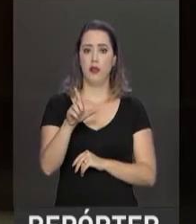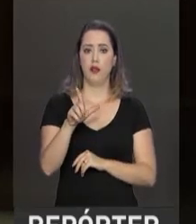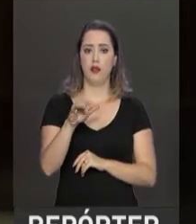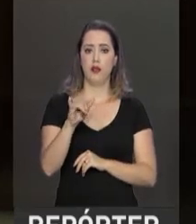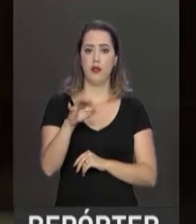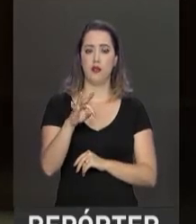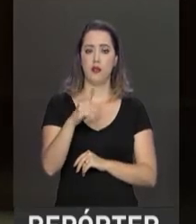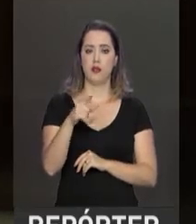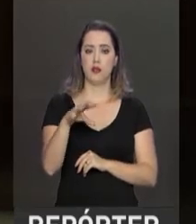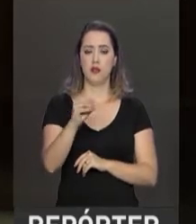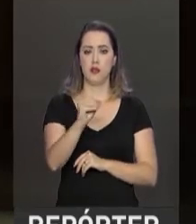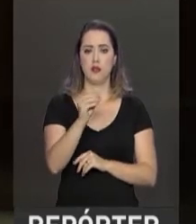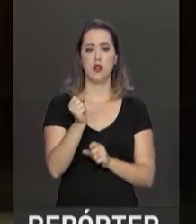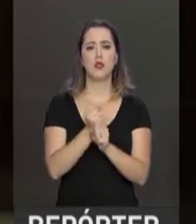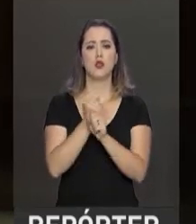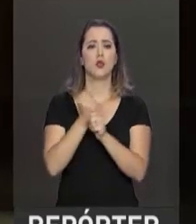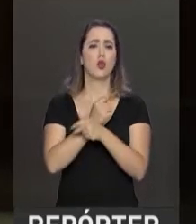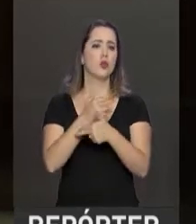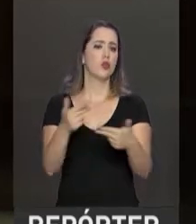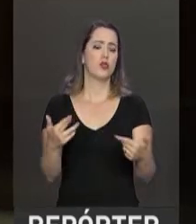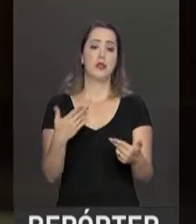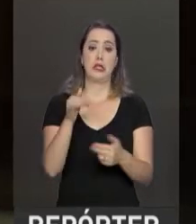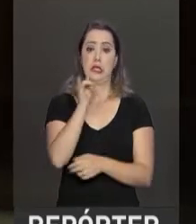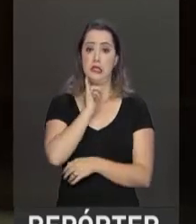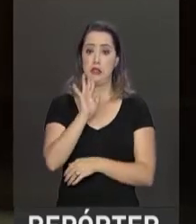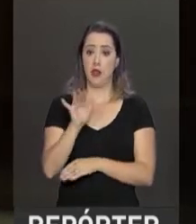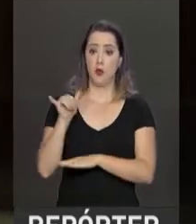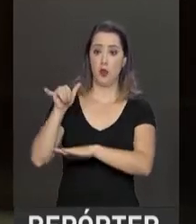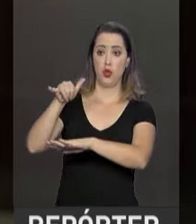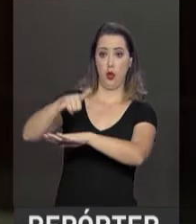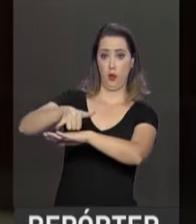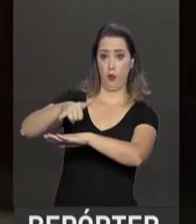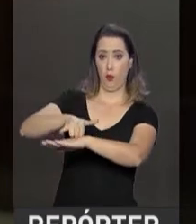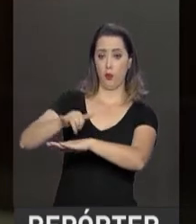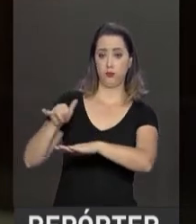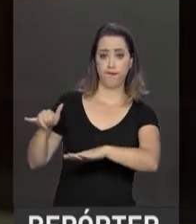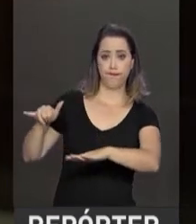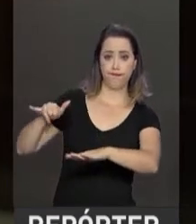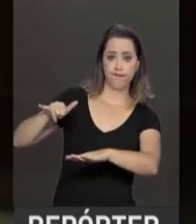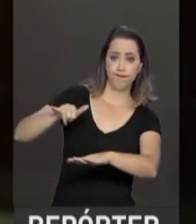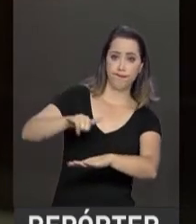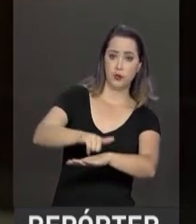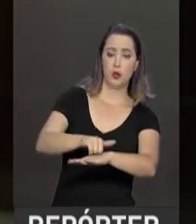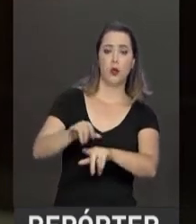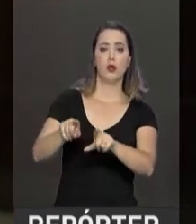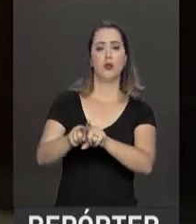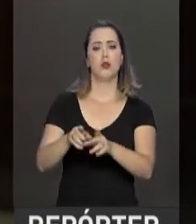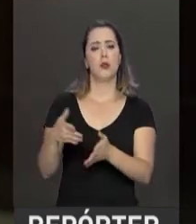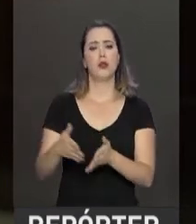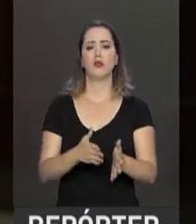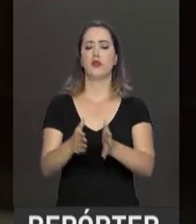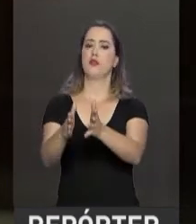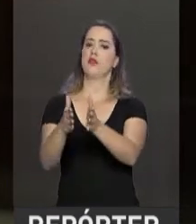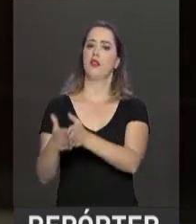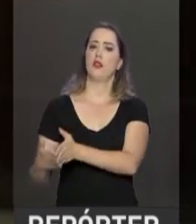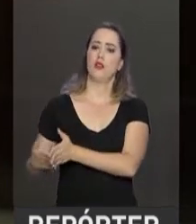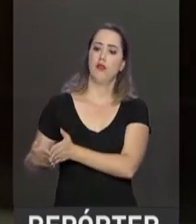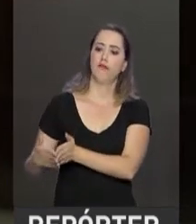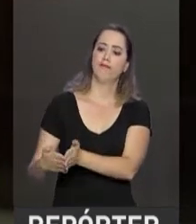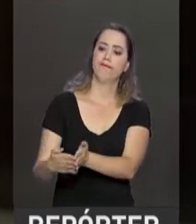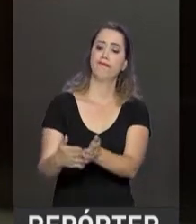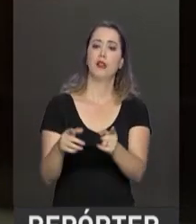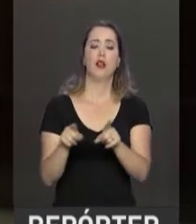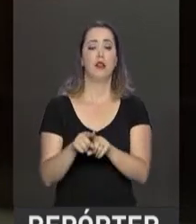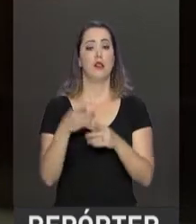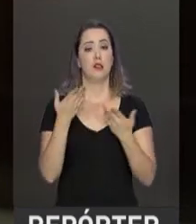de infraestrutura como aeroportos e rodovias de acordo com o presidente do banco nacional de desenvolvimento econômico e social bnds